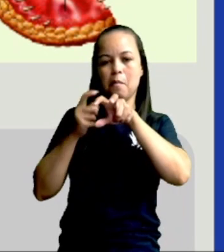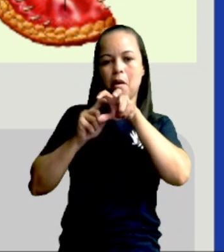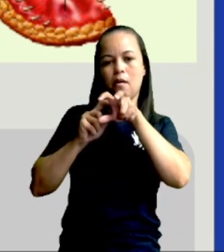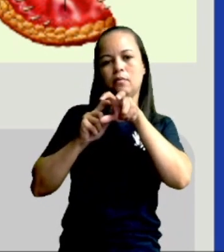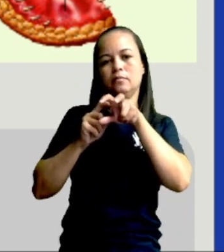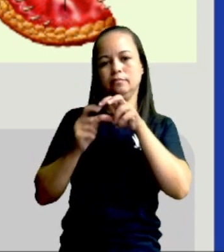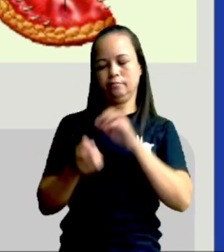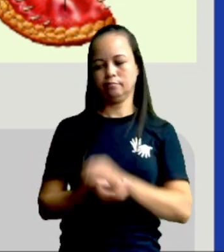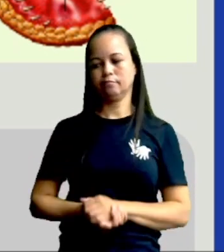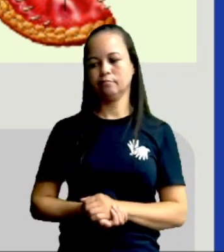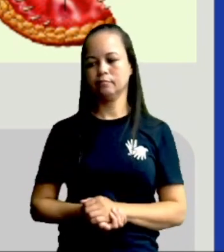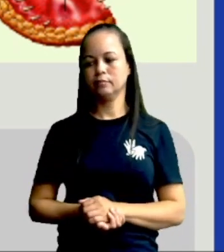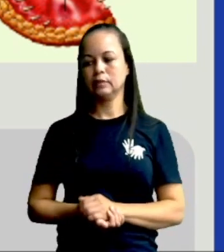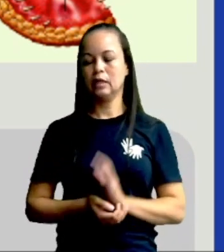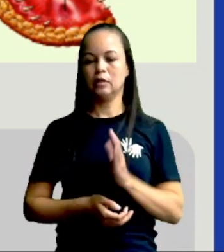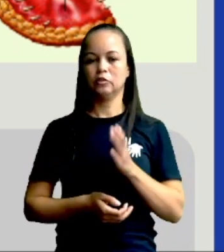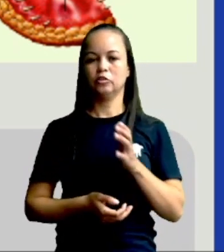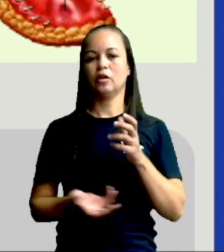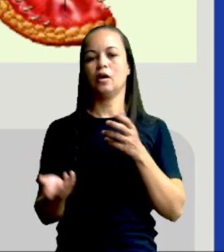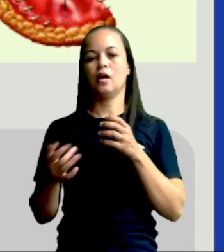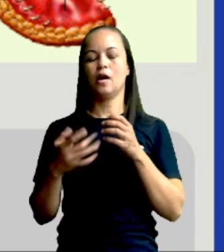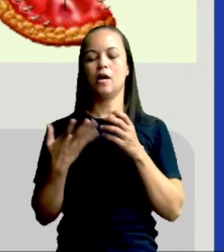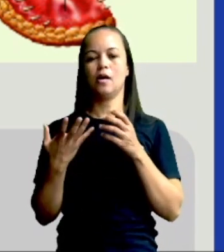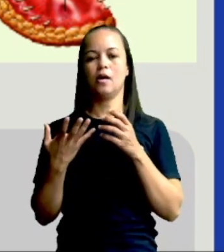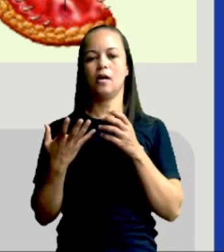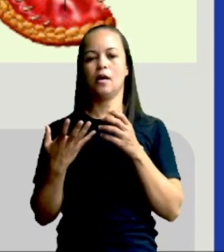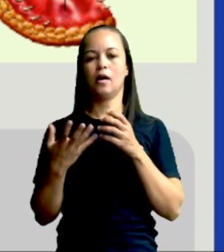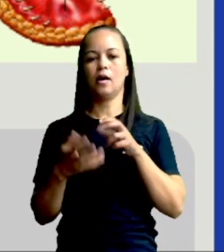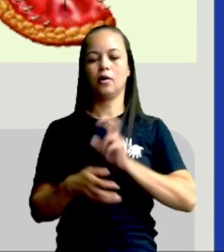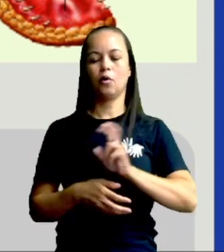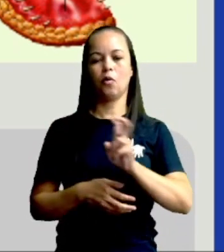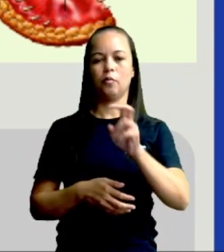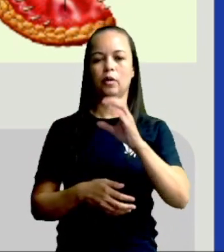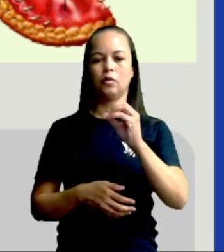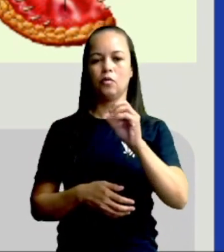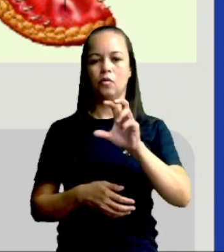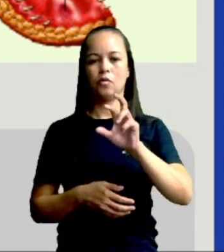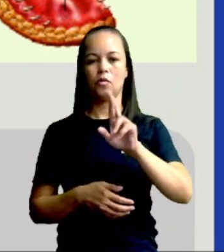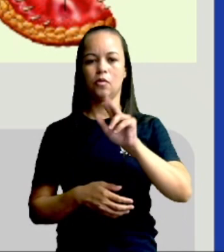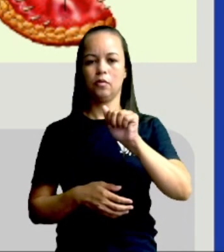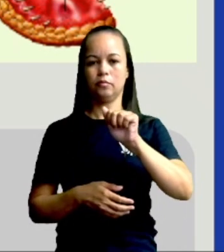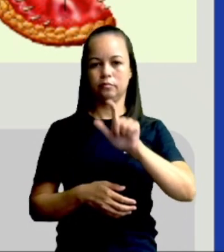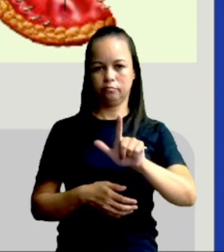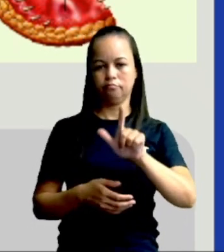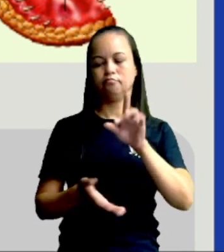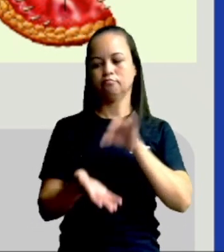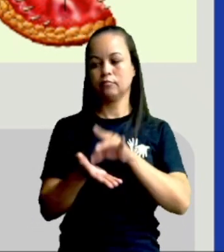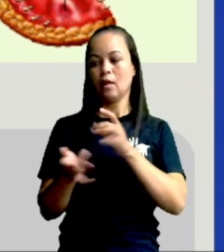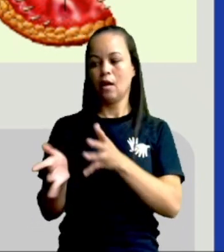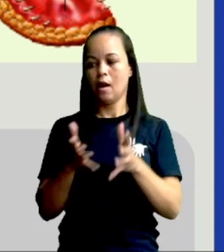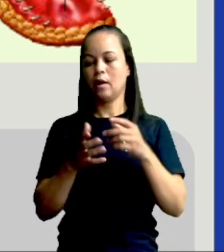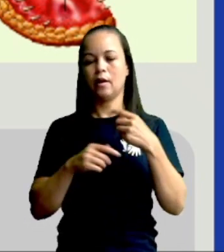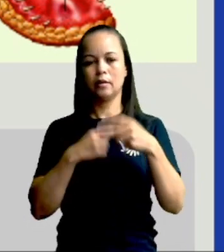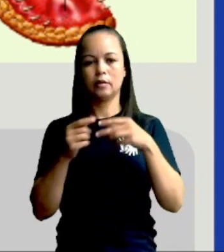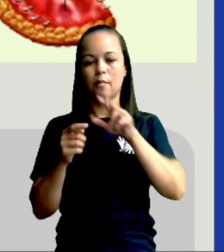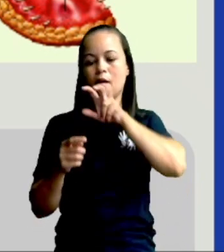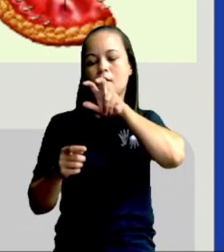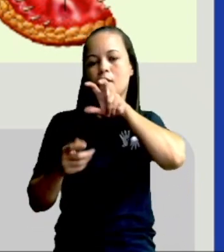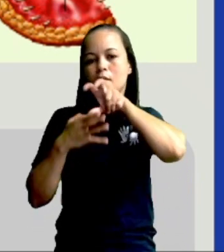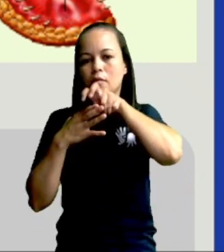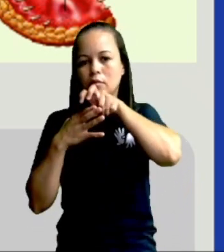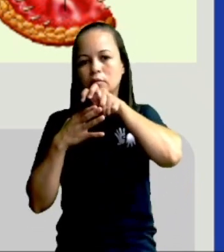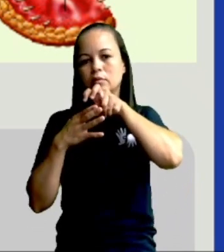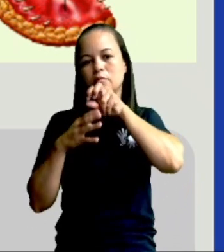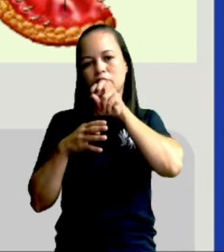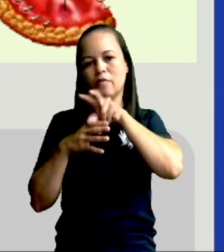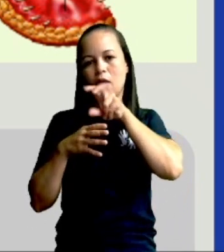boca. Já a cobra coral verdadeira já possui os dentes inoculadores de veneno um pouco mais à frente, então é mais fácil inocular o